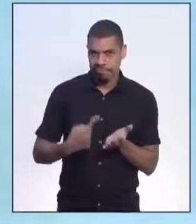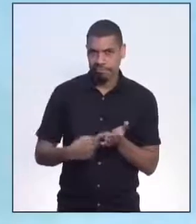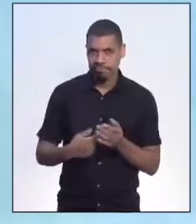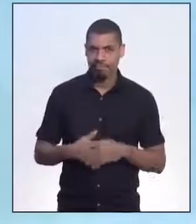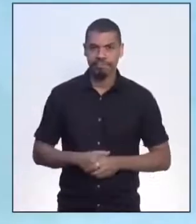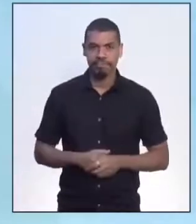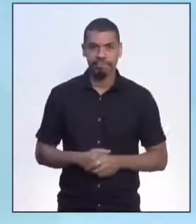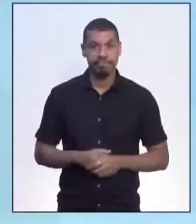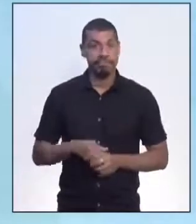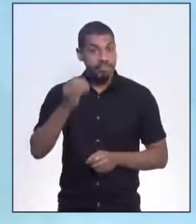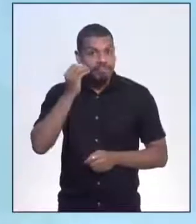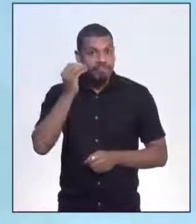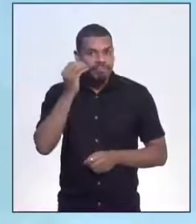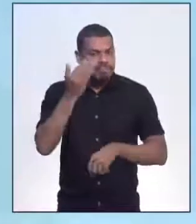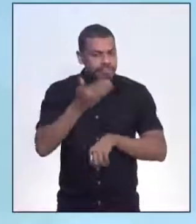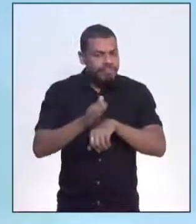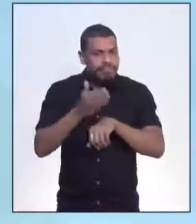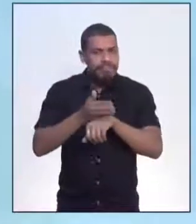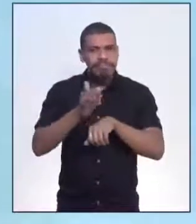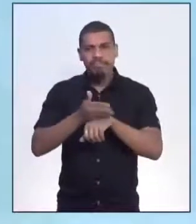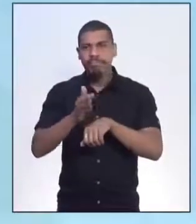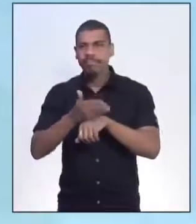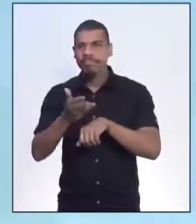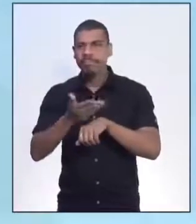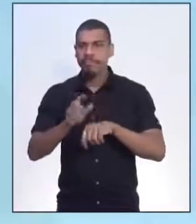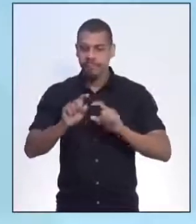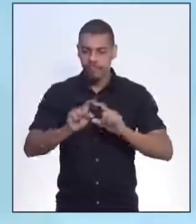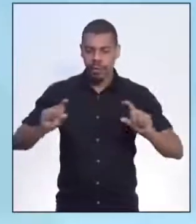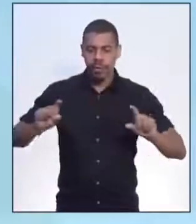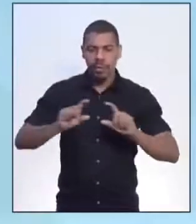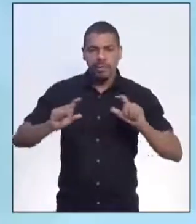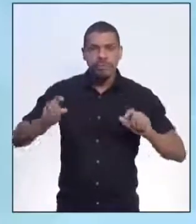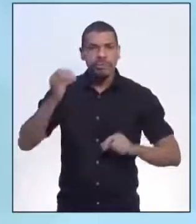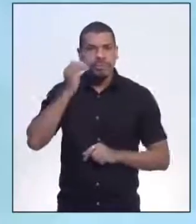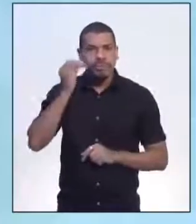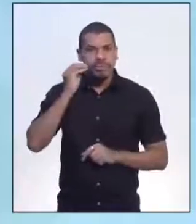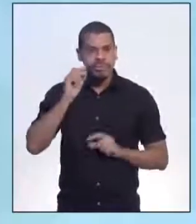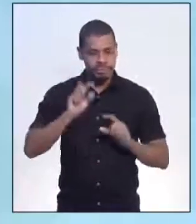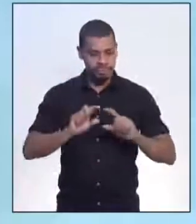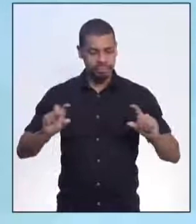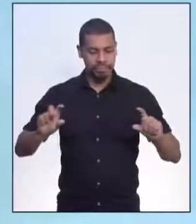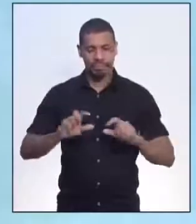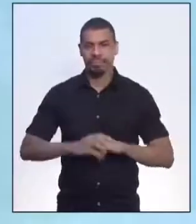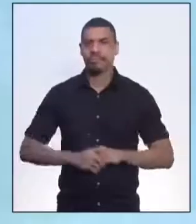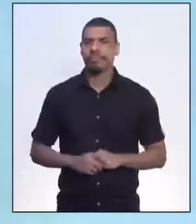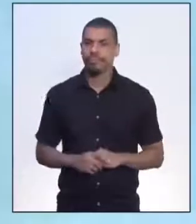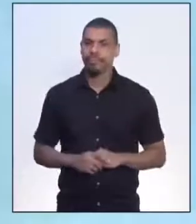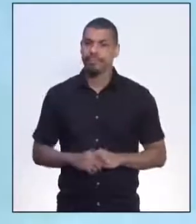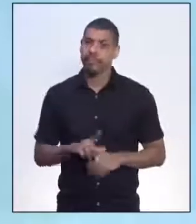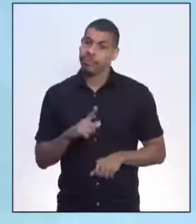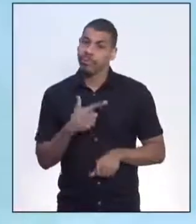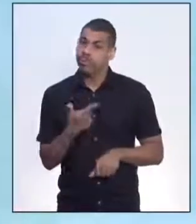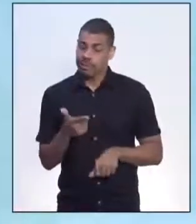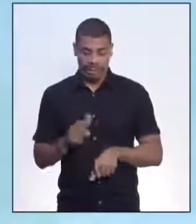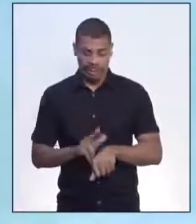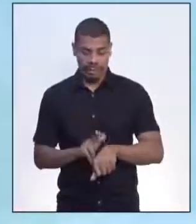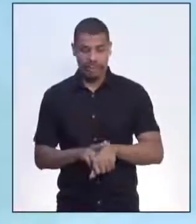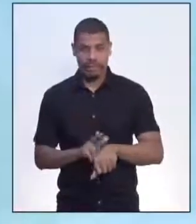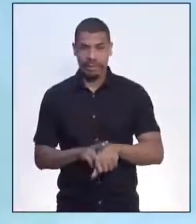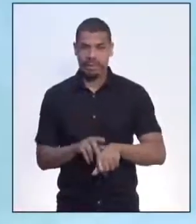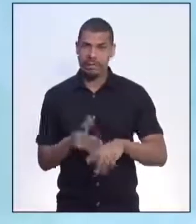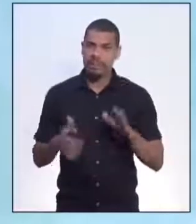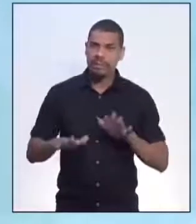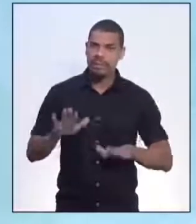Ó, gente, tenta lá responder a frase inteira, se der tempo. Ou, né, se não der tempo, tenta fazer